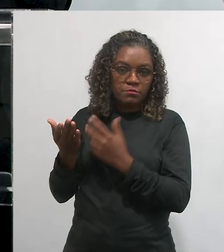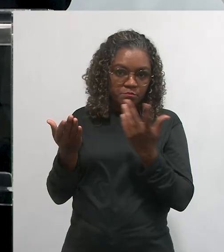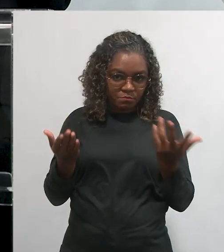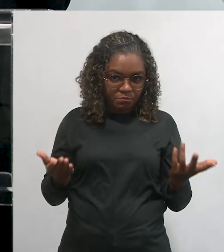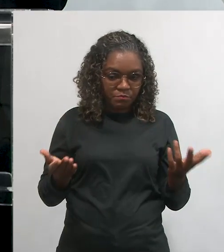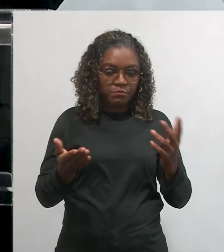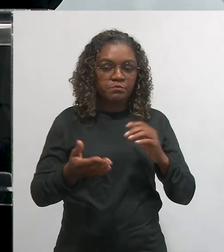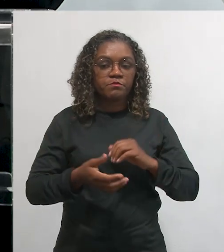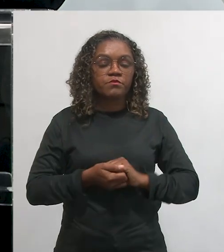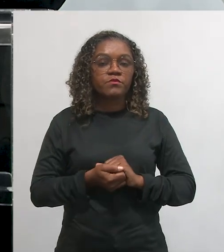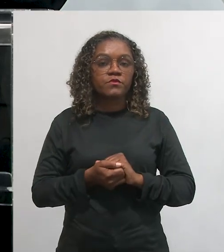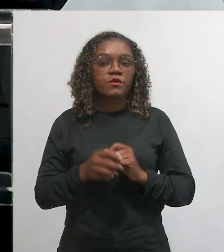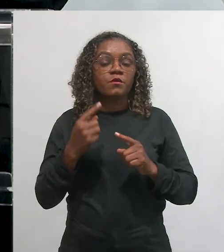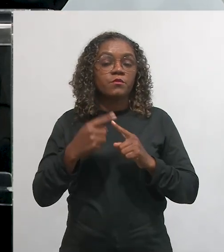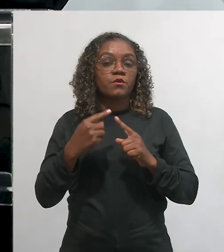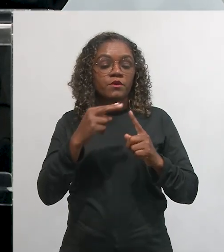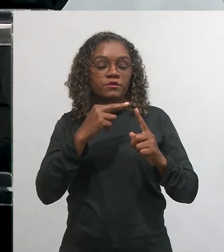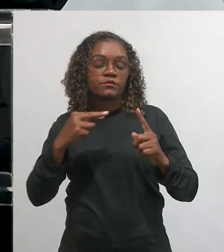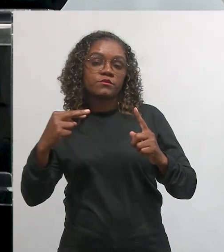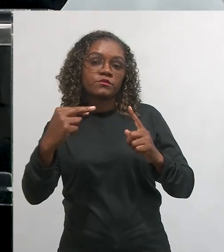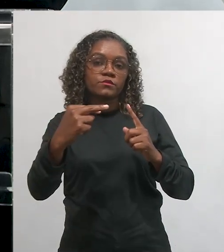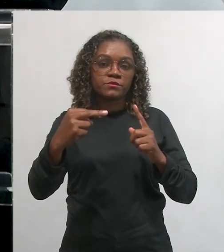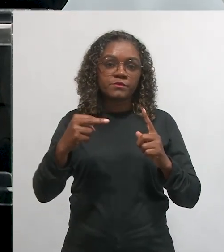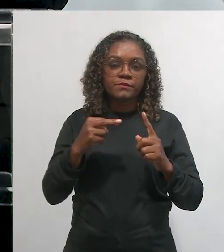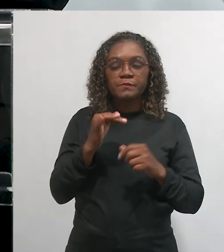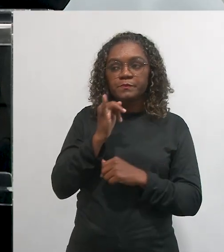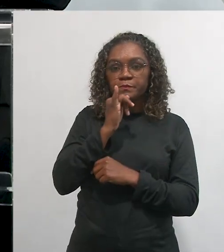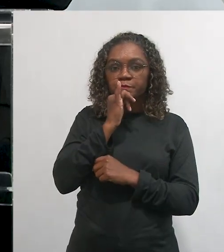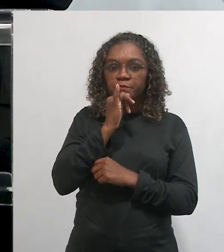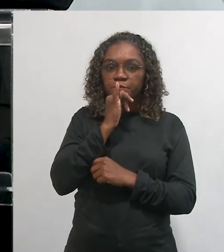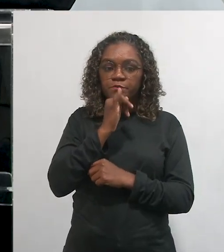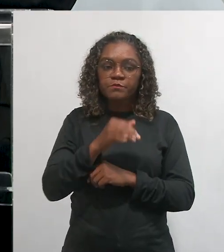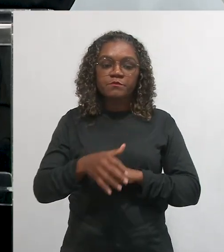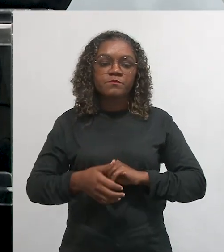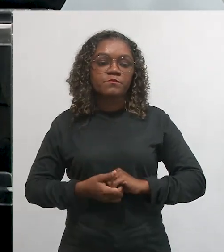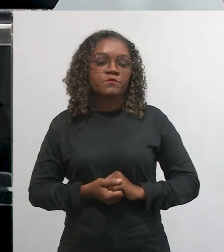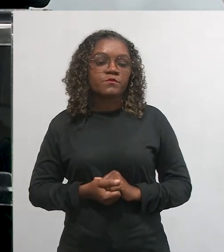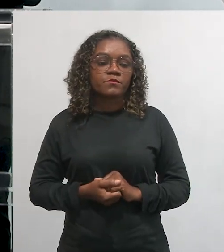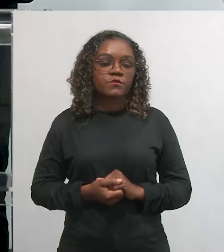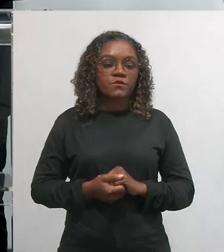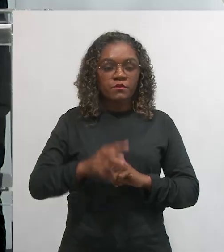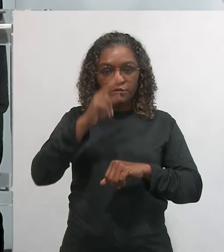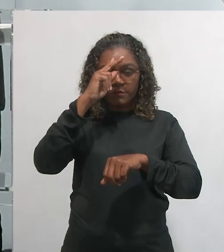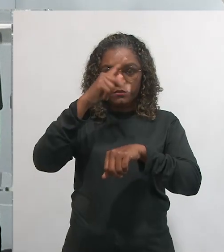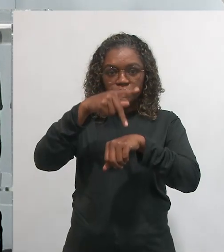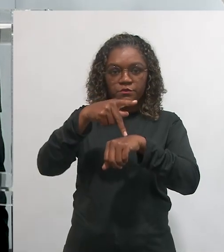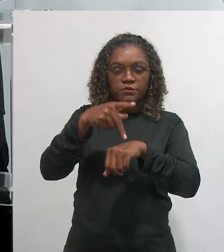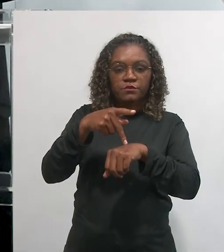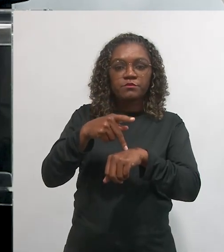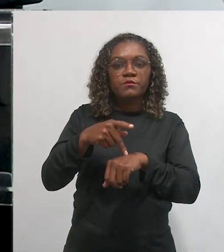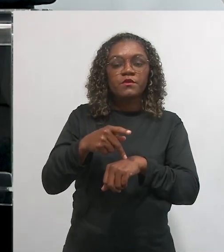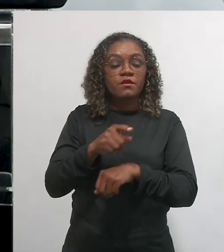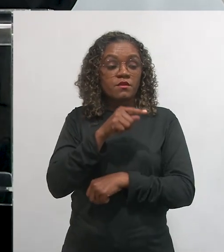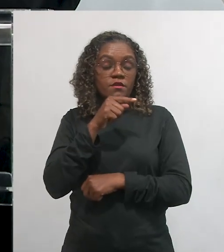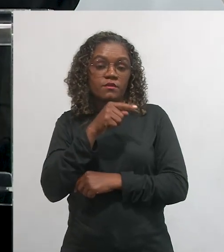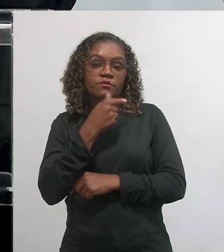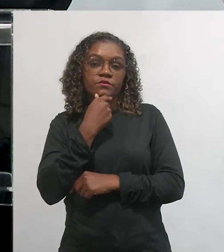perspectiva, por exemplo, de Hobbes, por natureza, o